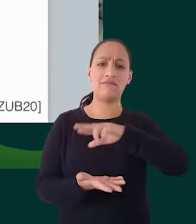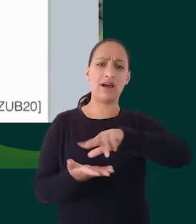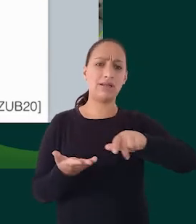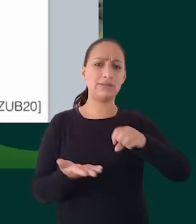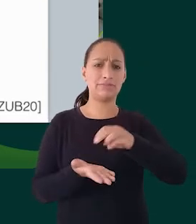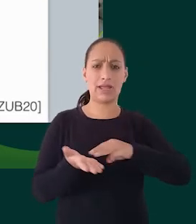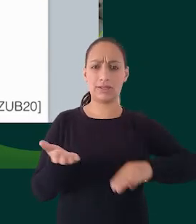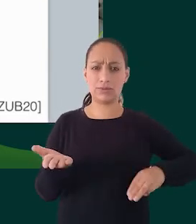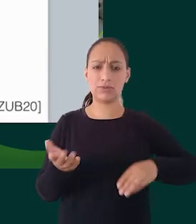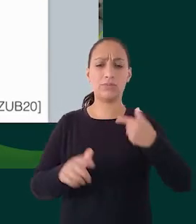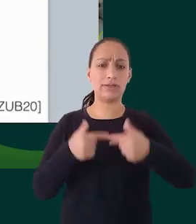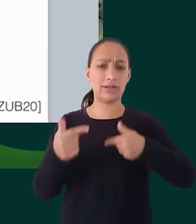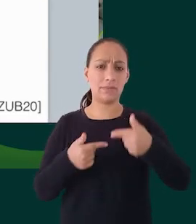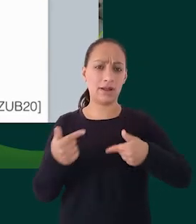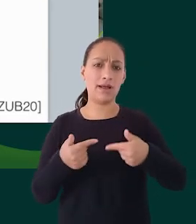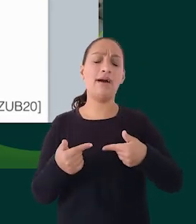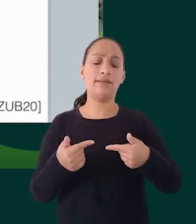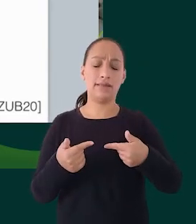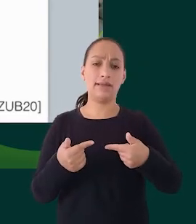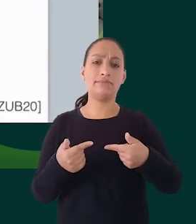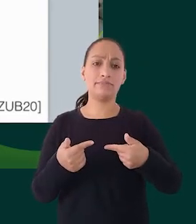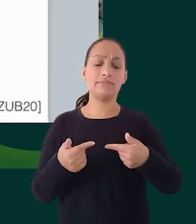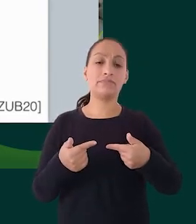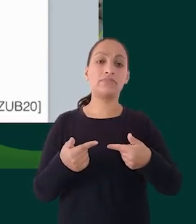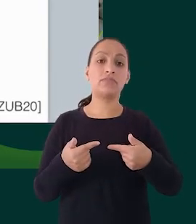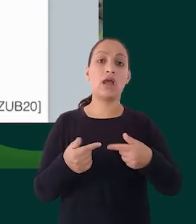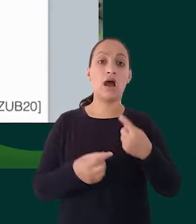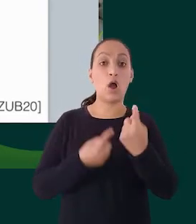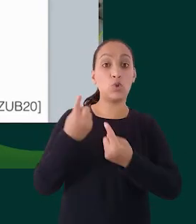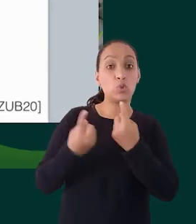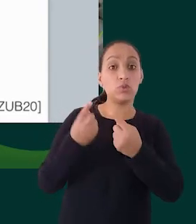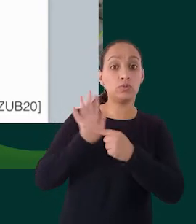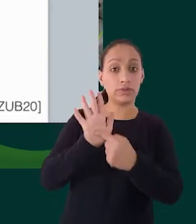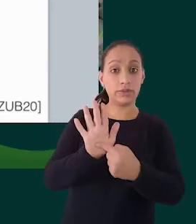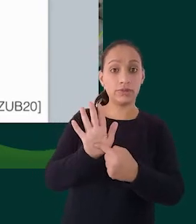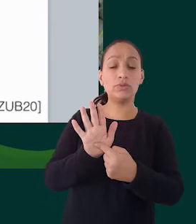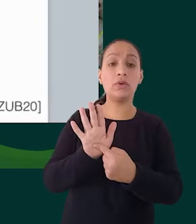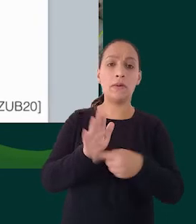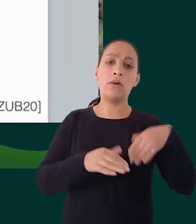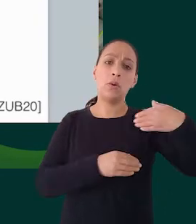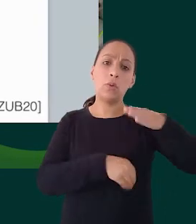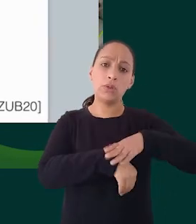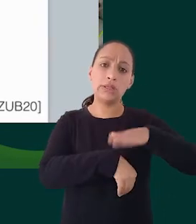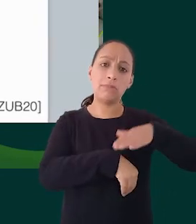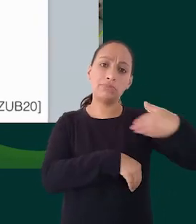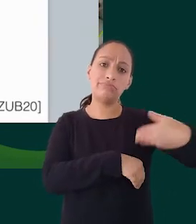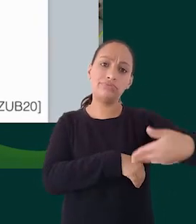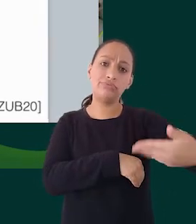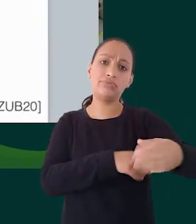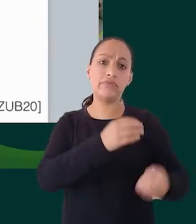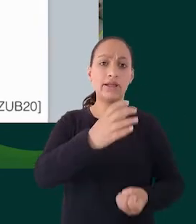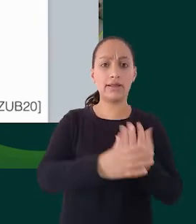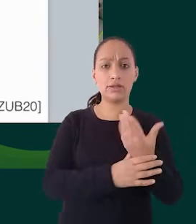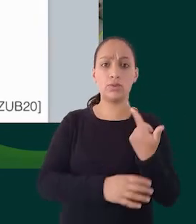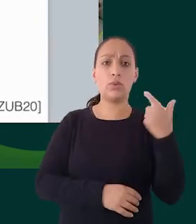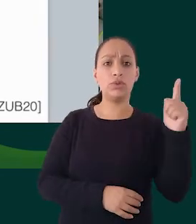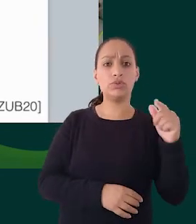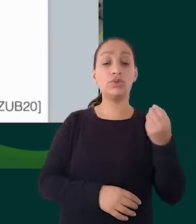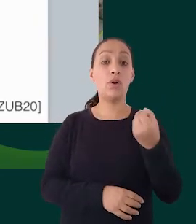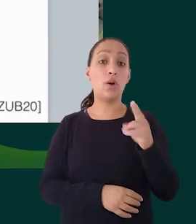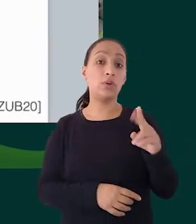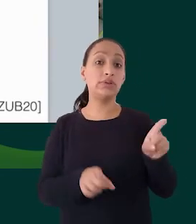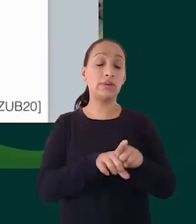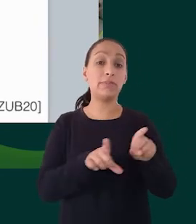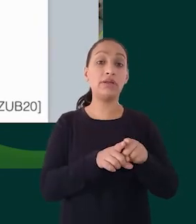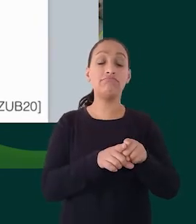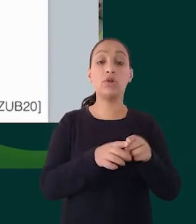Aqui tem alguns. À medida que o tempo passa, outros são criados, ou associações entre esses